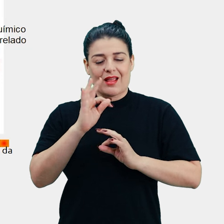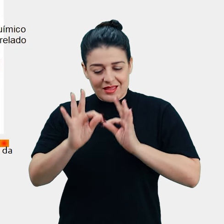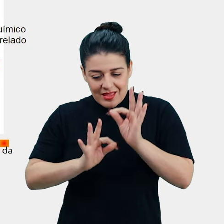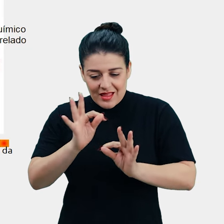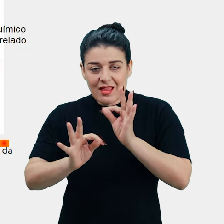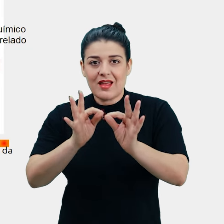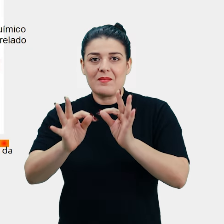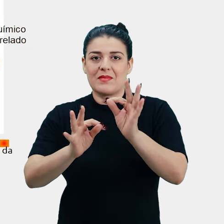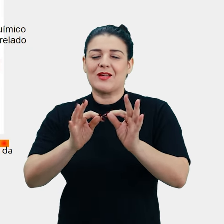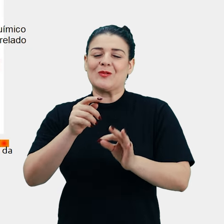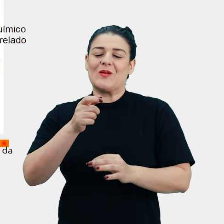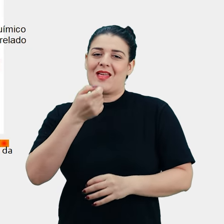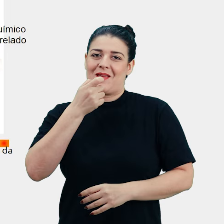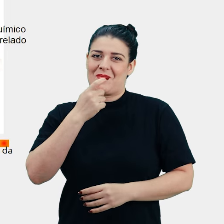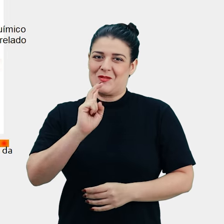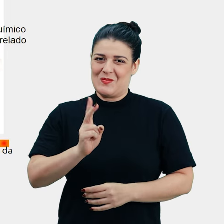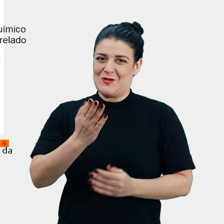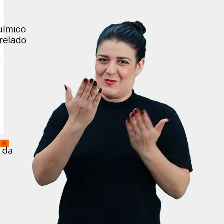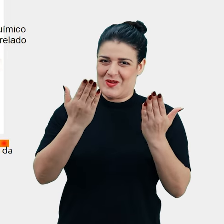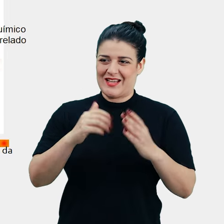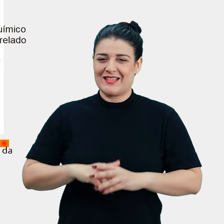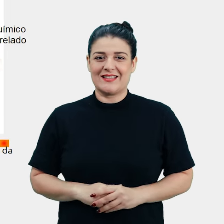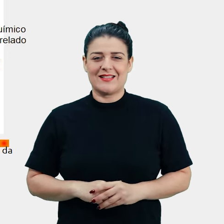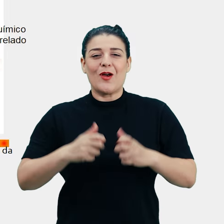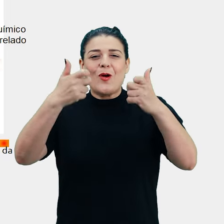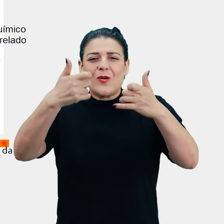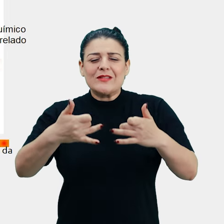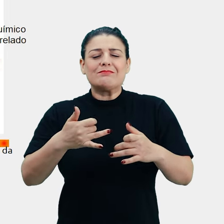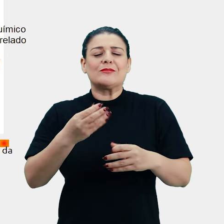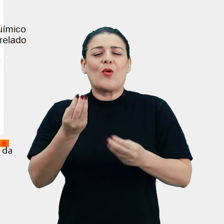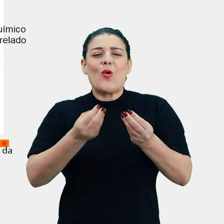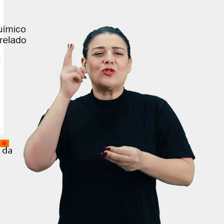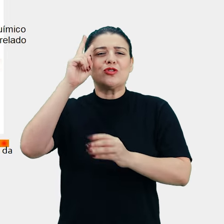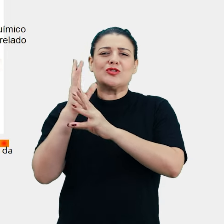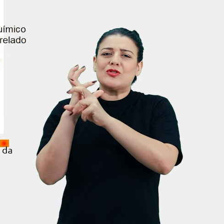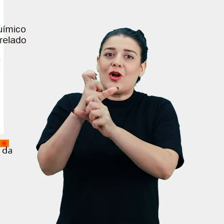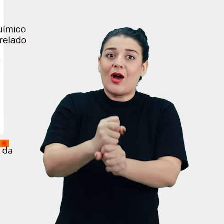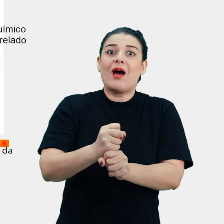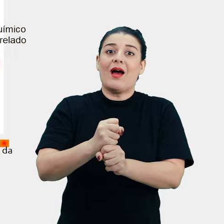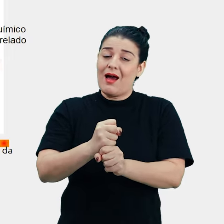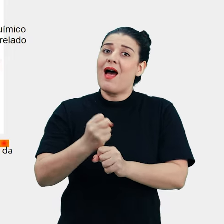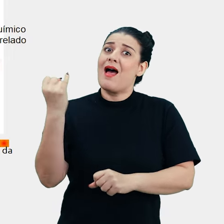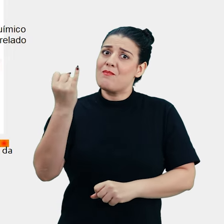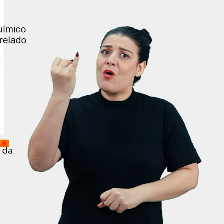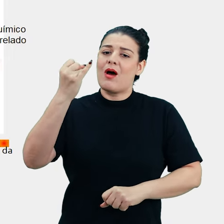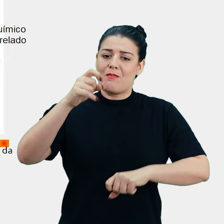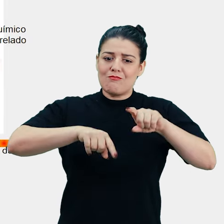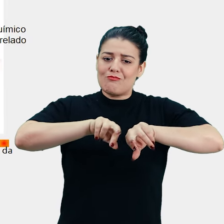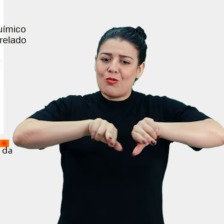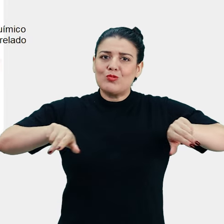no oseltamivir, tá ok? Então, um pouquinho aqui da história mostrando para vocês a importância dos produtos